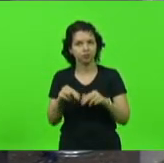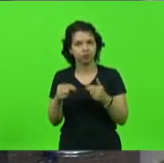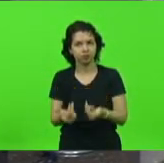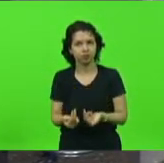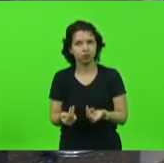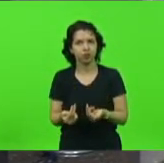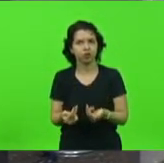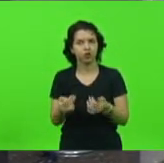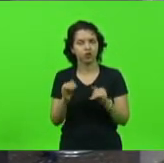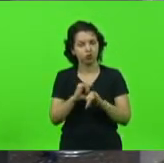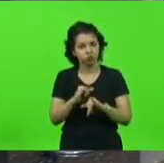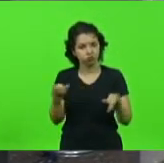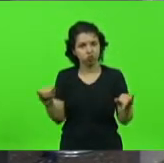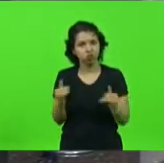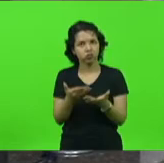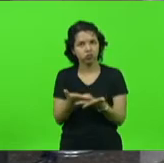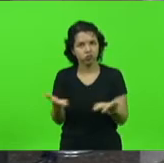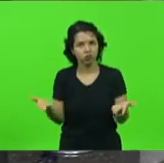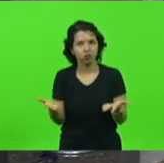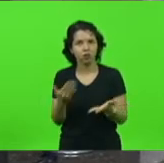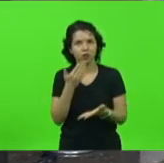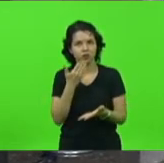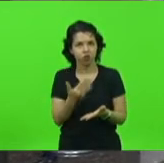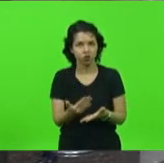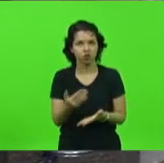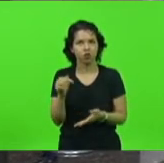chamo a atenção para pedir aqui